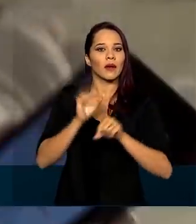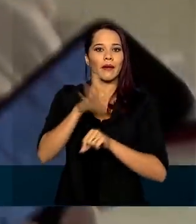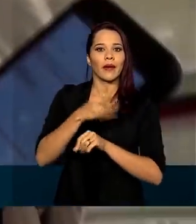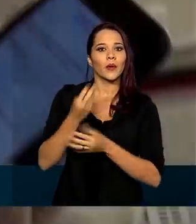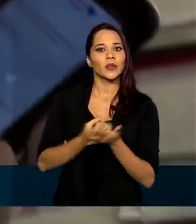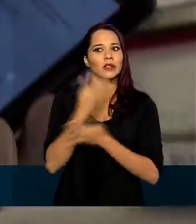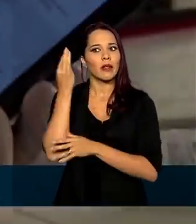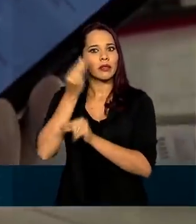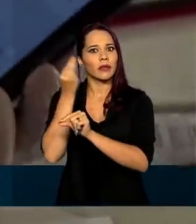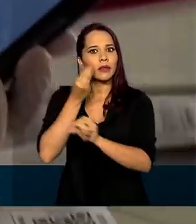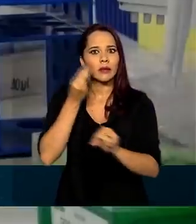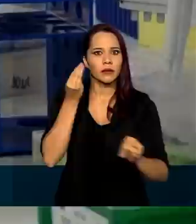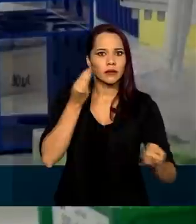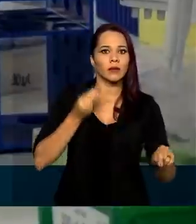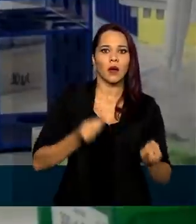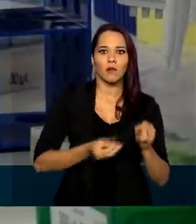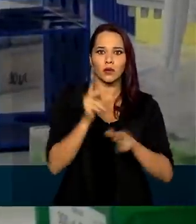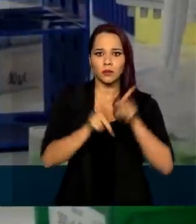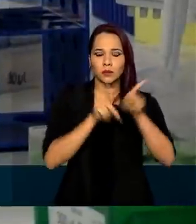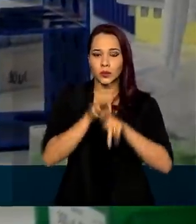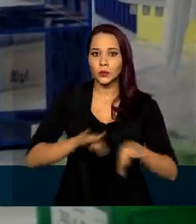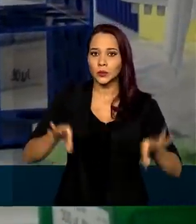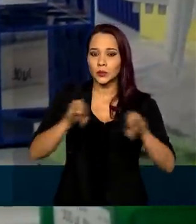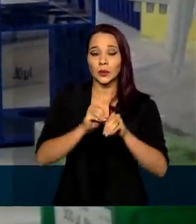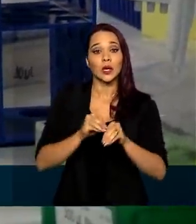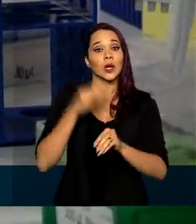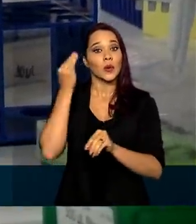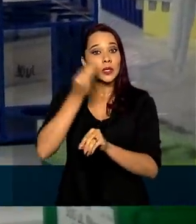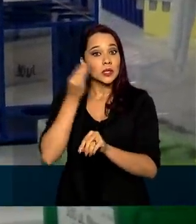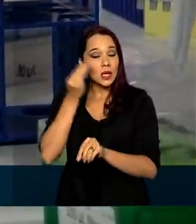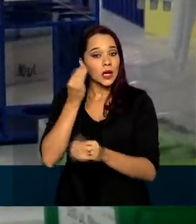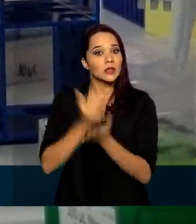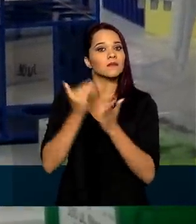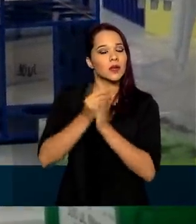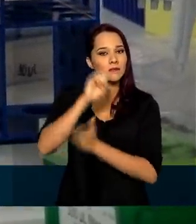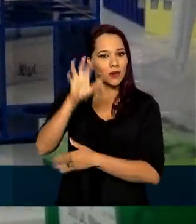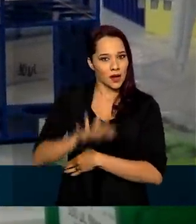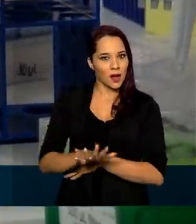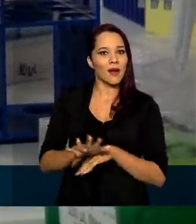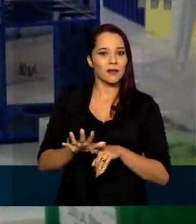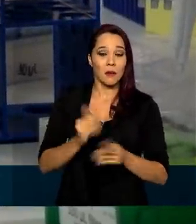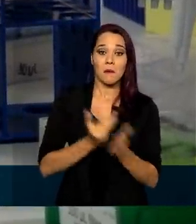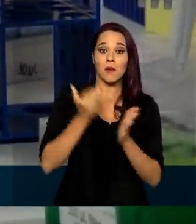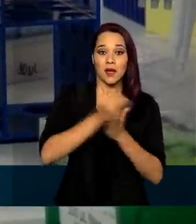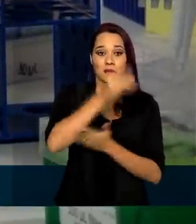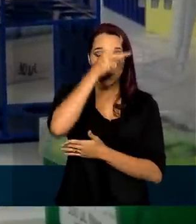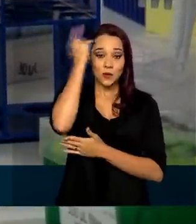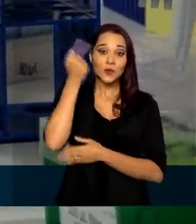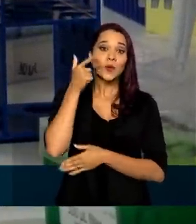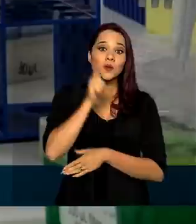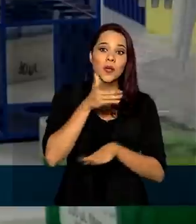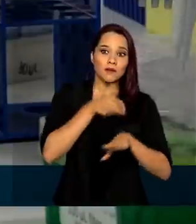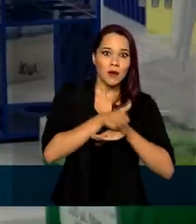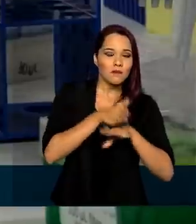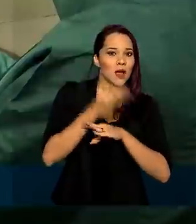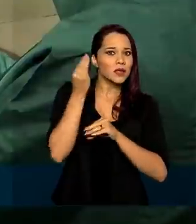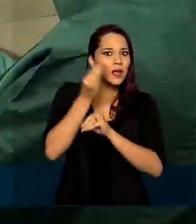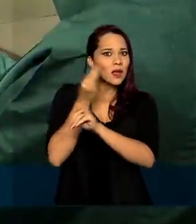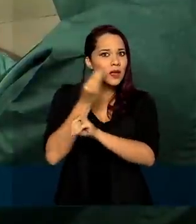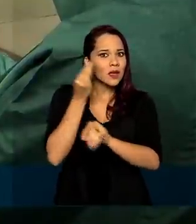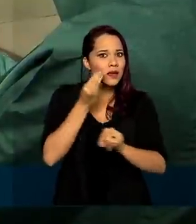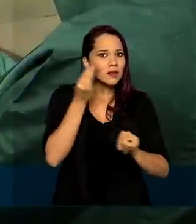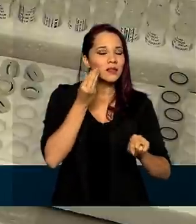testagem em massa da população. Com um teste mais barato, mais pessoas vão poder ser testadas.